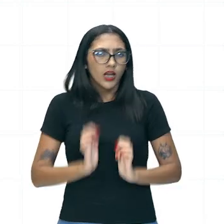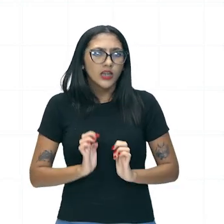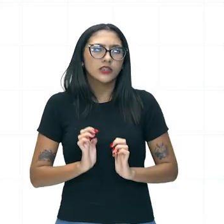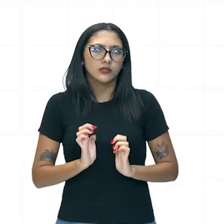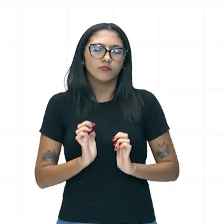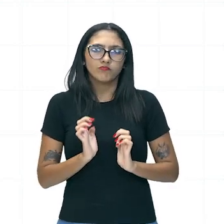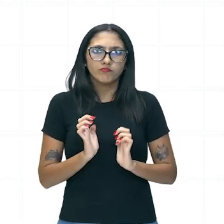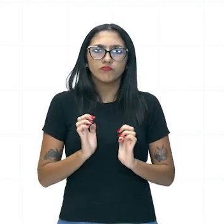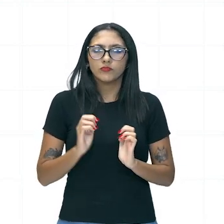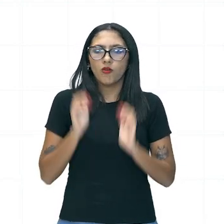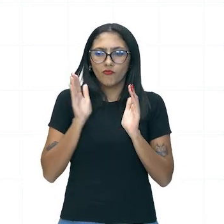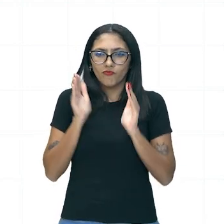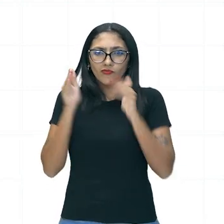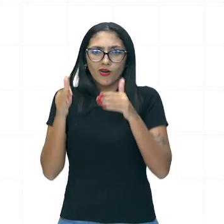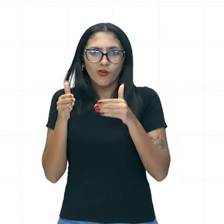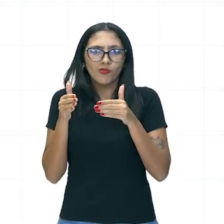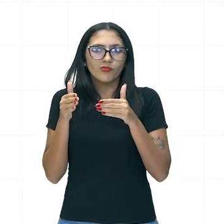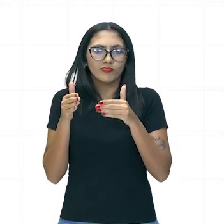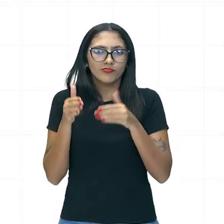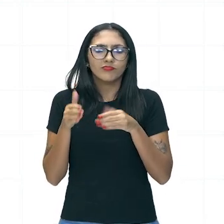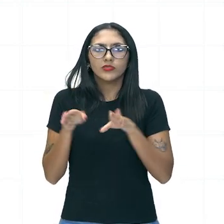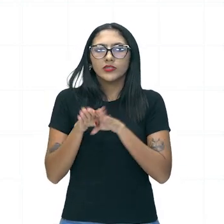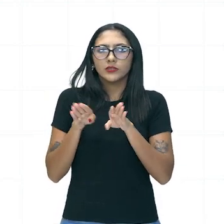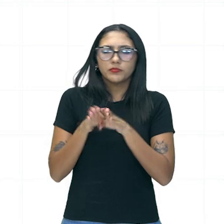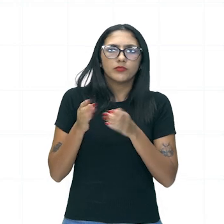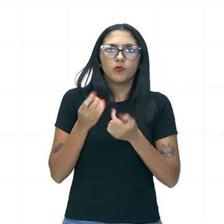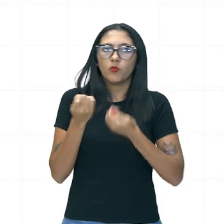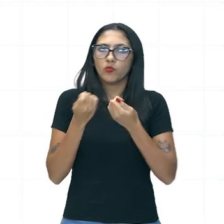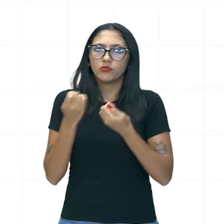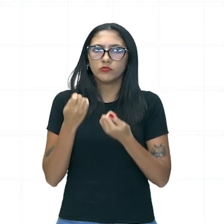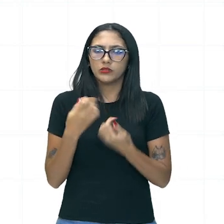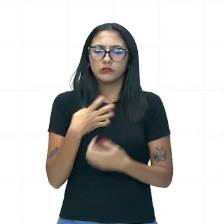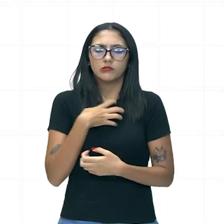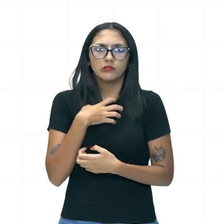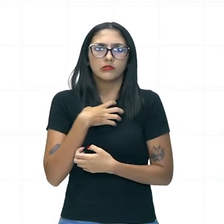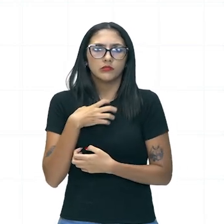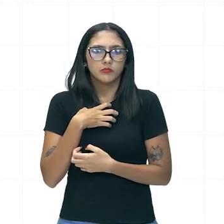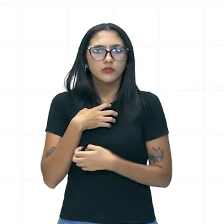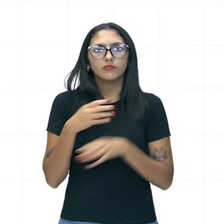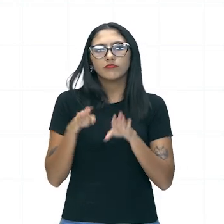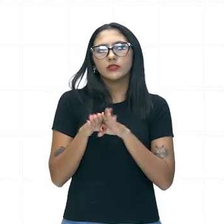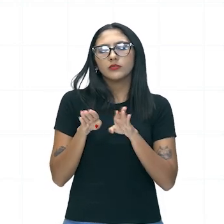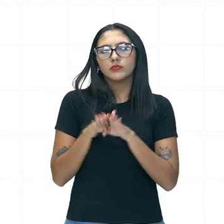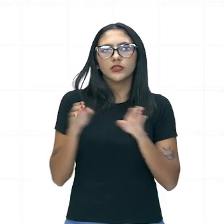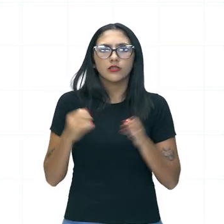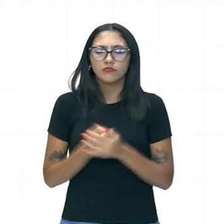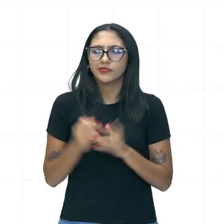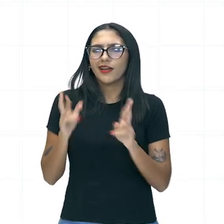a concentração, o equilíbrio emocional e espírito de